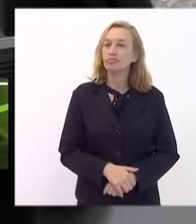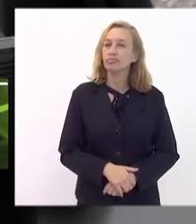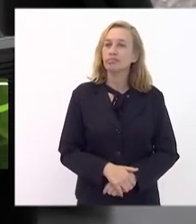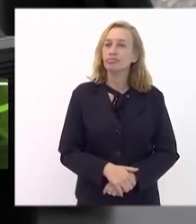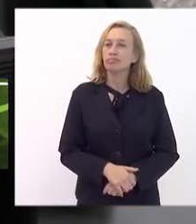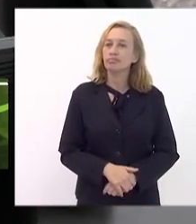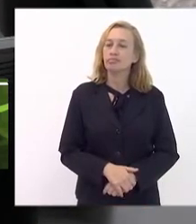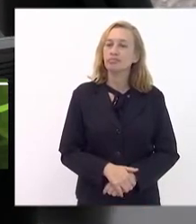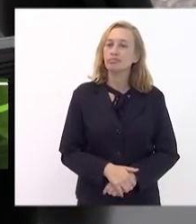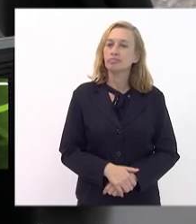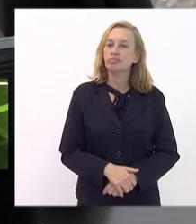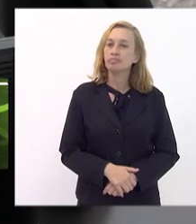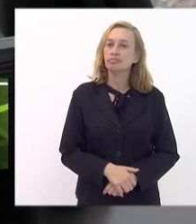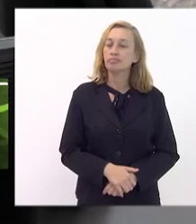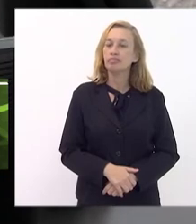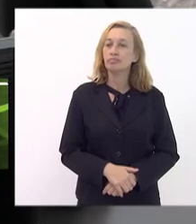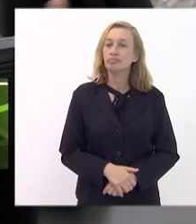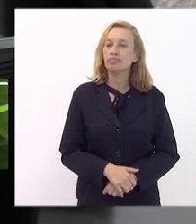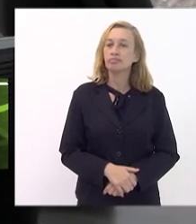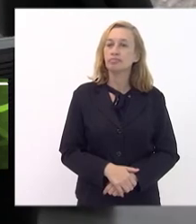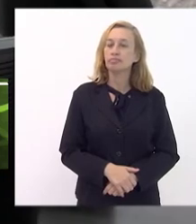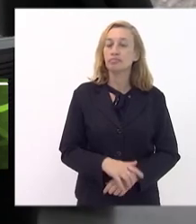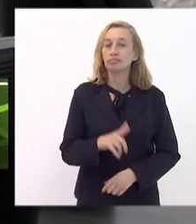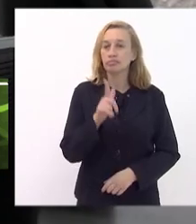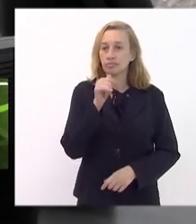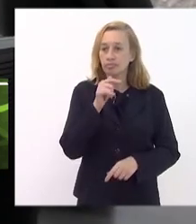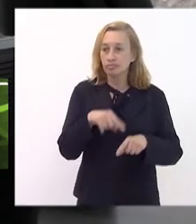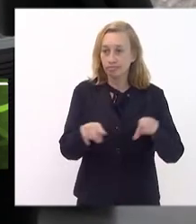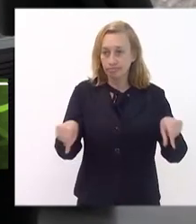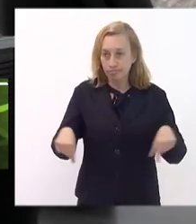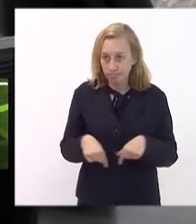nas marés, no que diz respeito às lagoas.